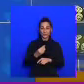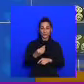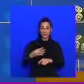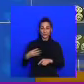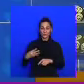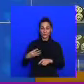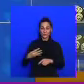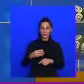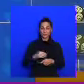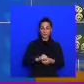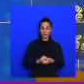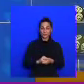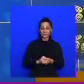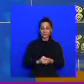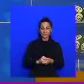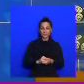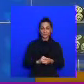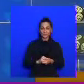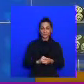Marrom, 14.